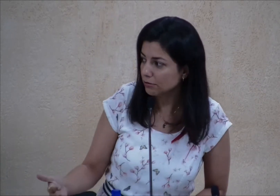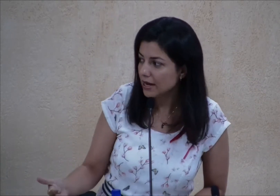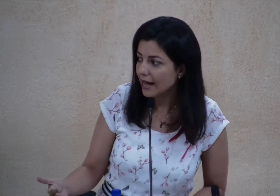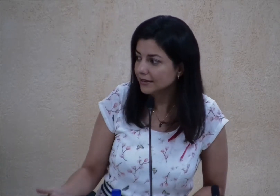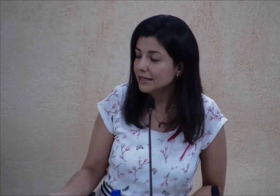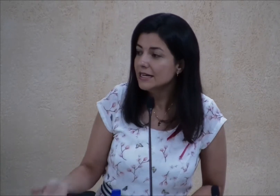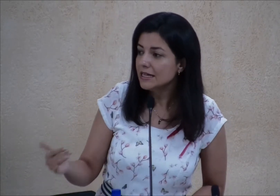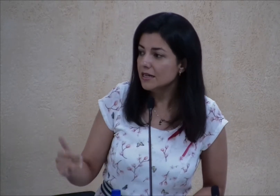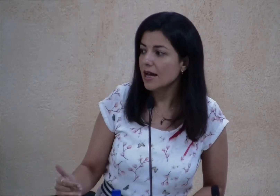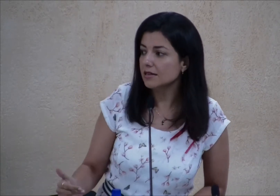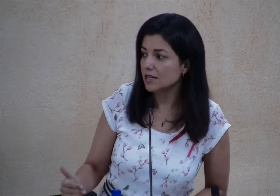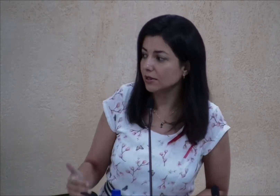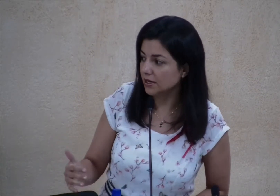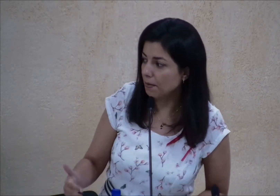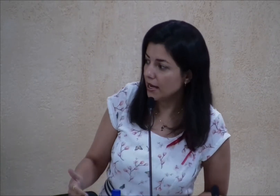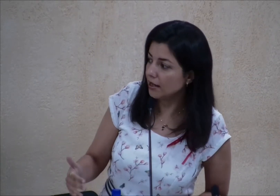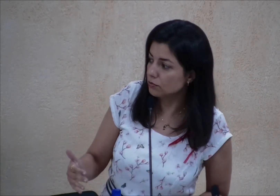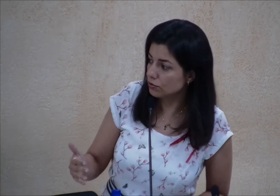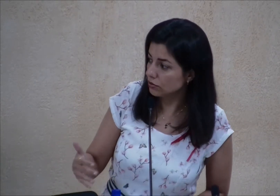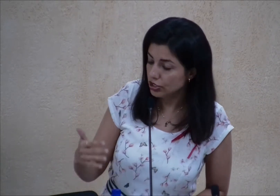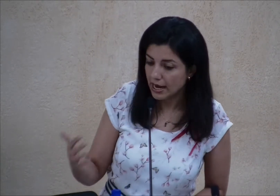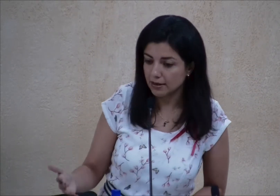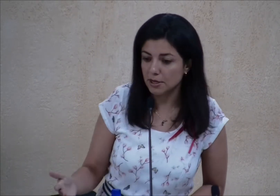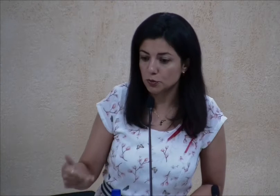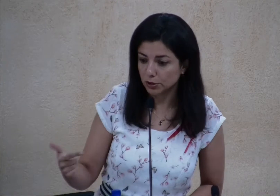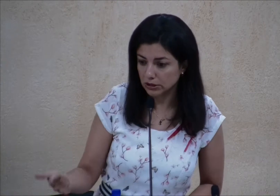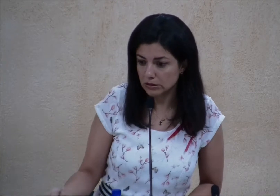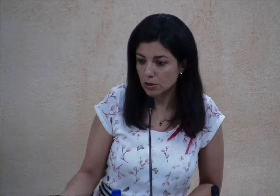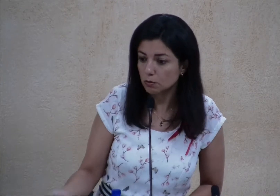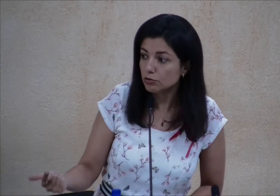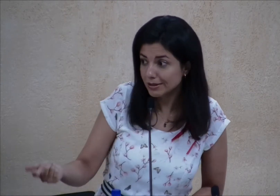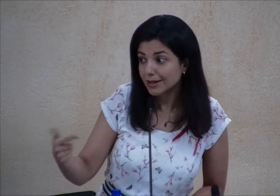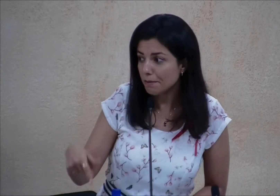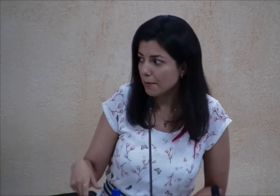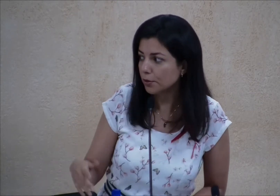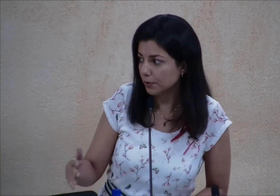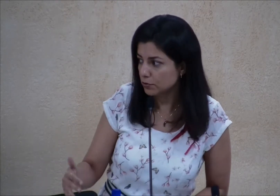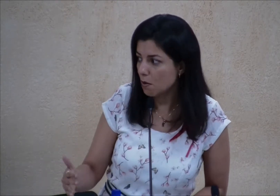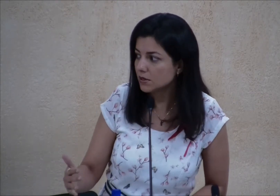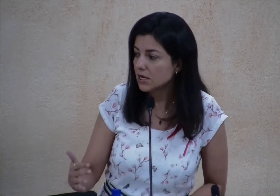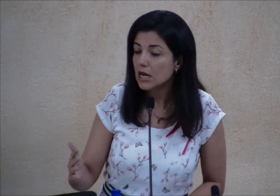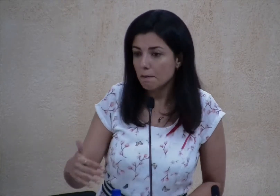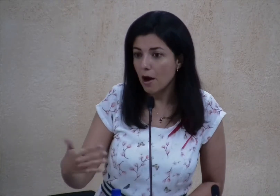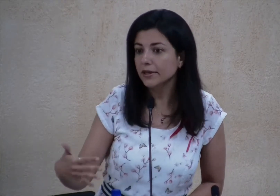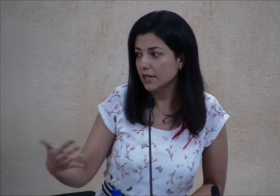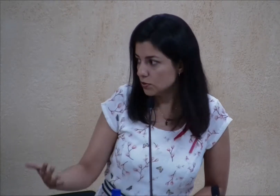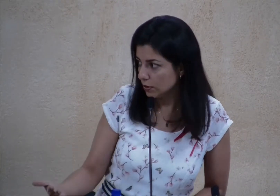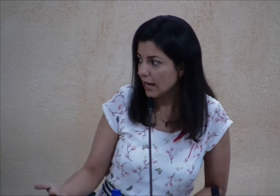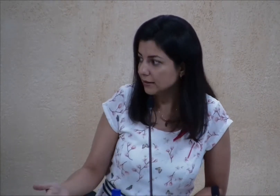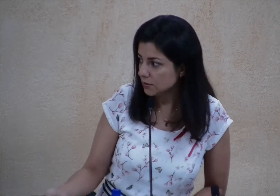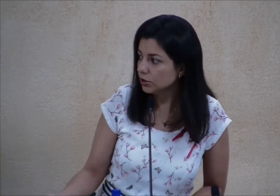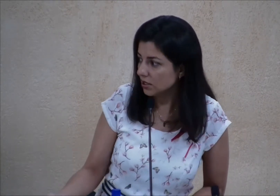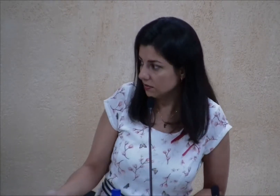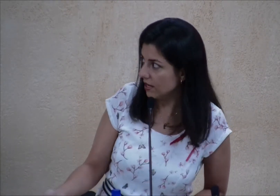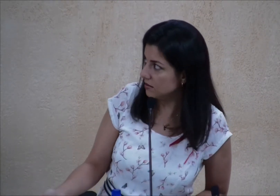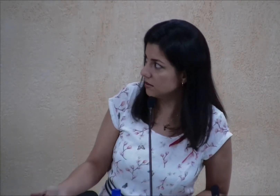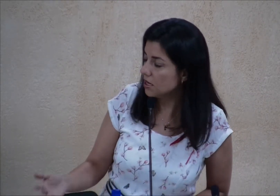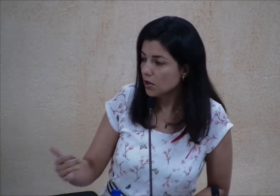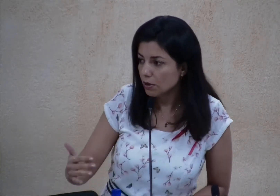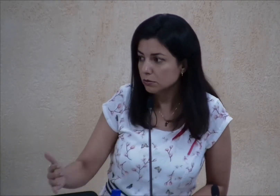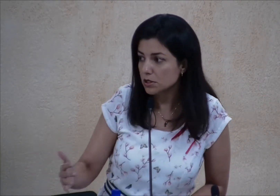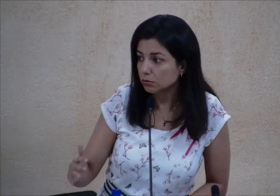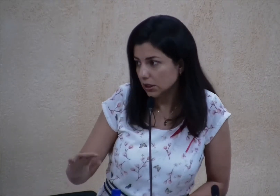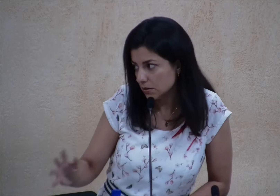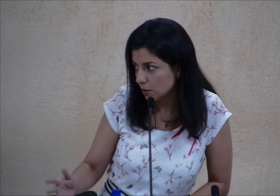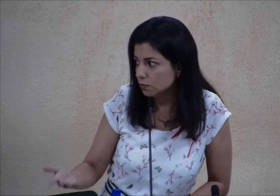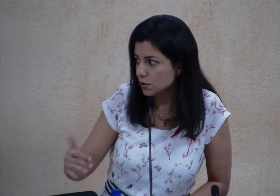de madrugada, que eles são atrapalhados diretamente por transeuntes e também por pessoas mal intencionadas muitas vezes.